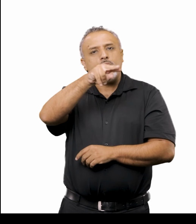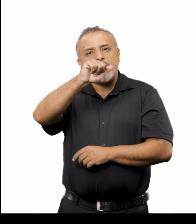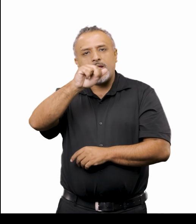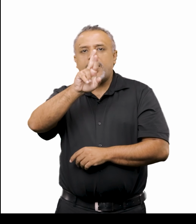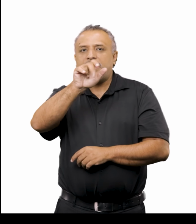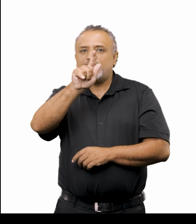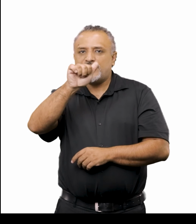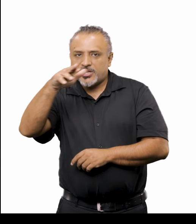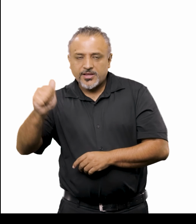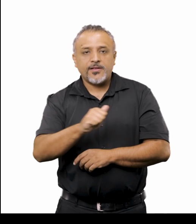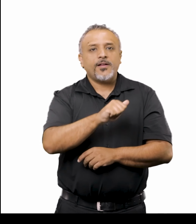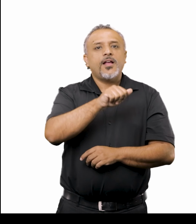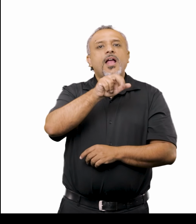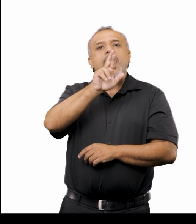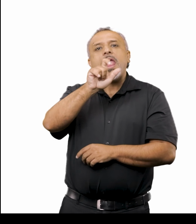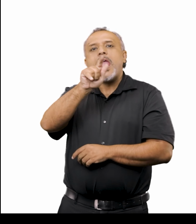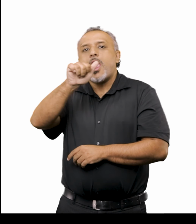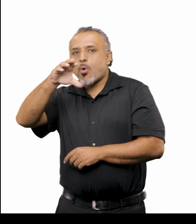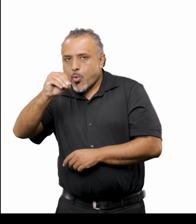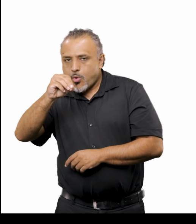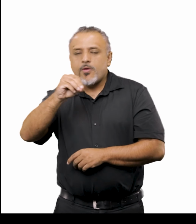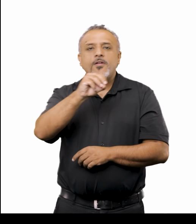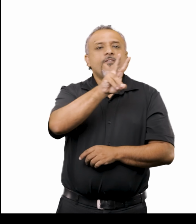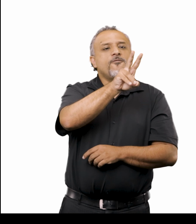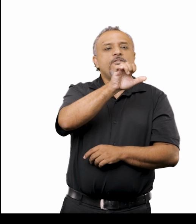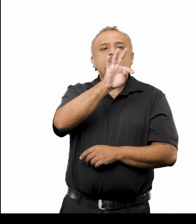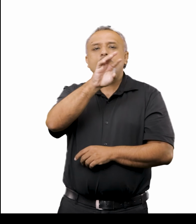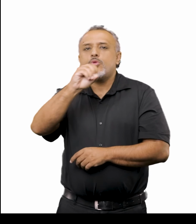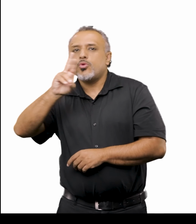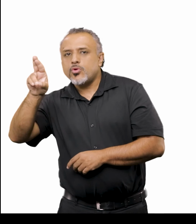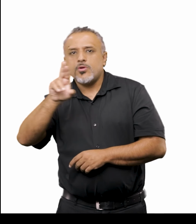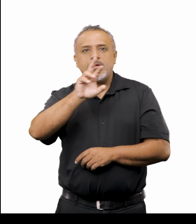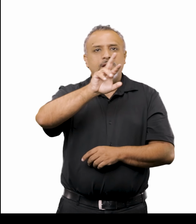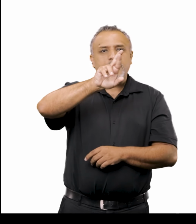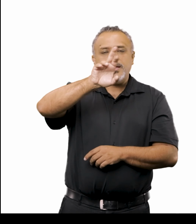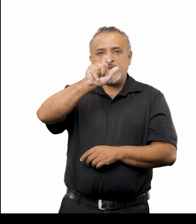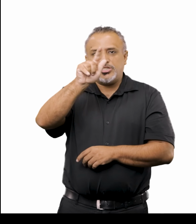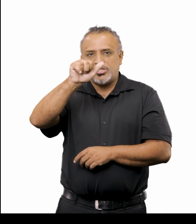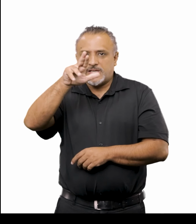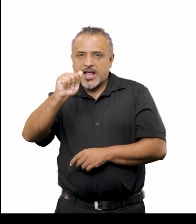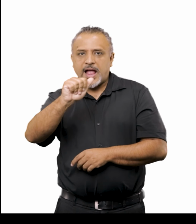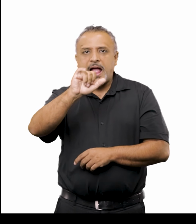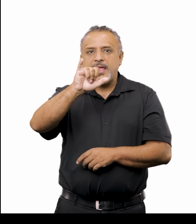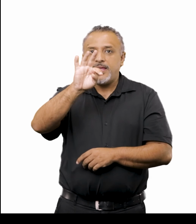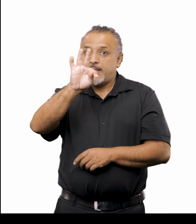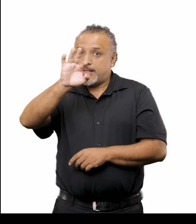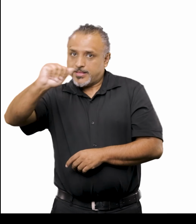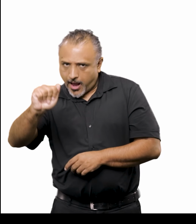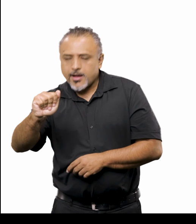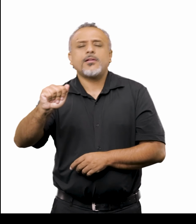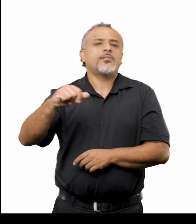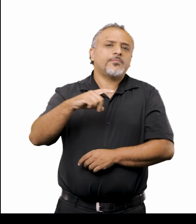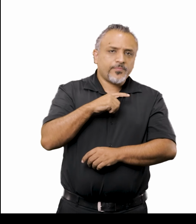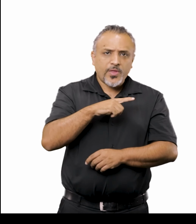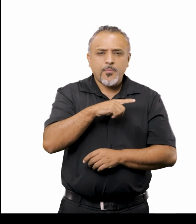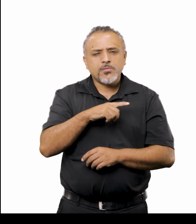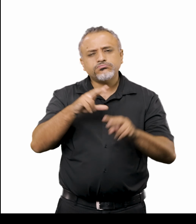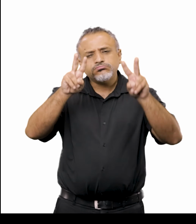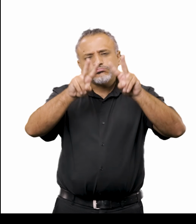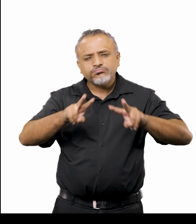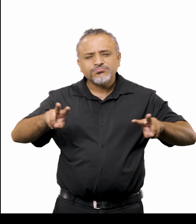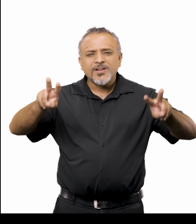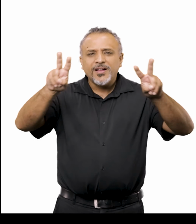John Grazi e Regina Gomide, Vicente do Rego Monteiro, Vitor Brecheret e Zina Aita. Para além das